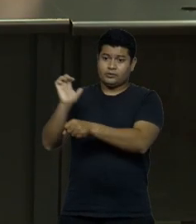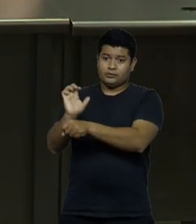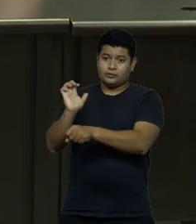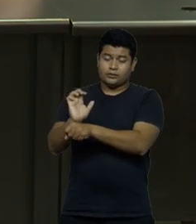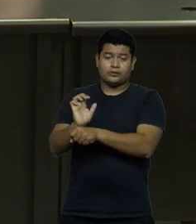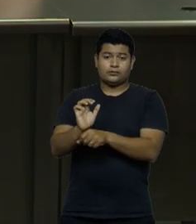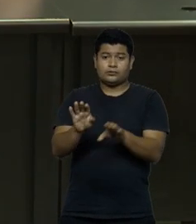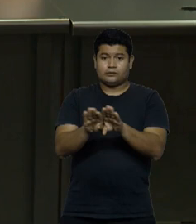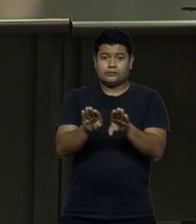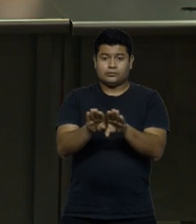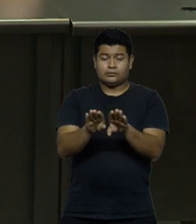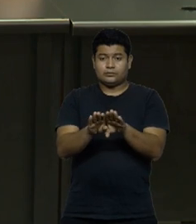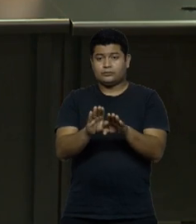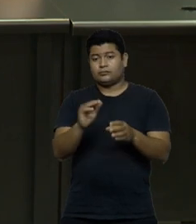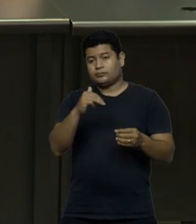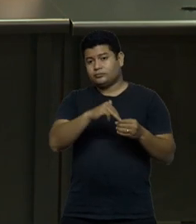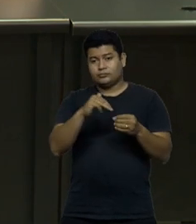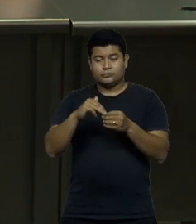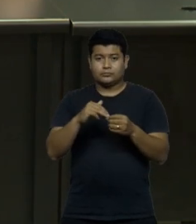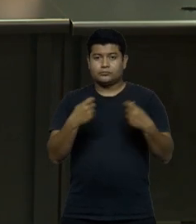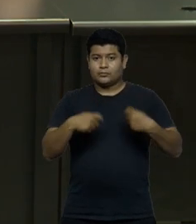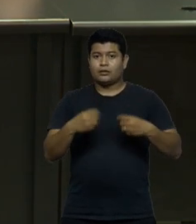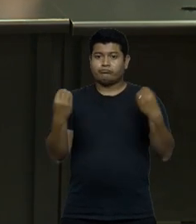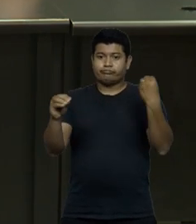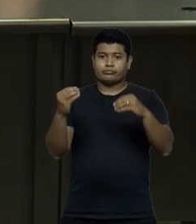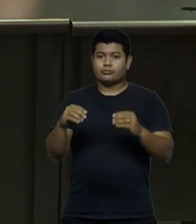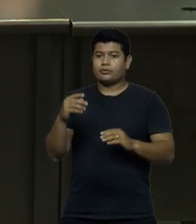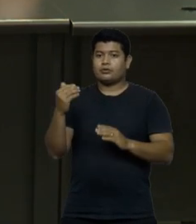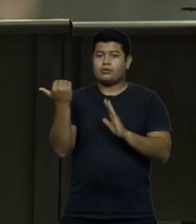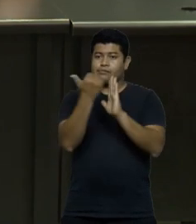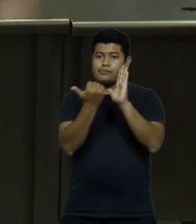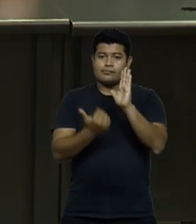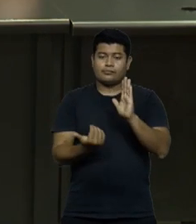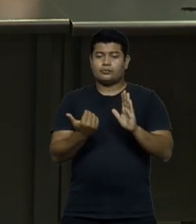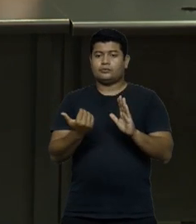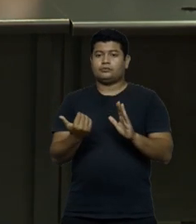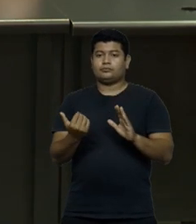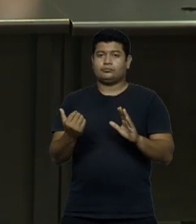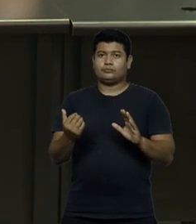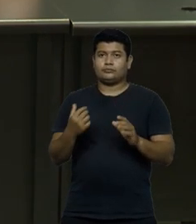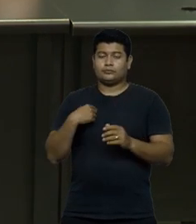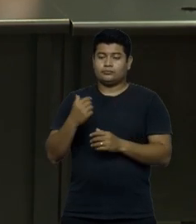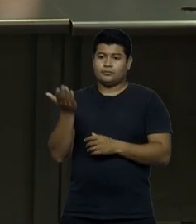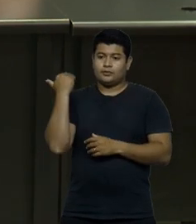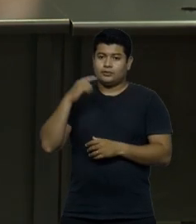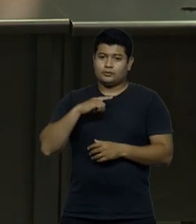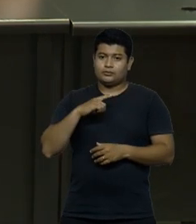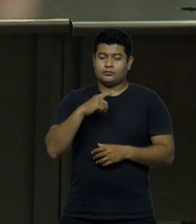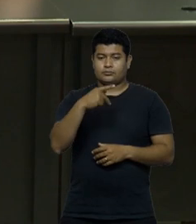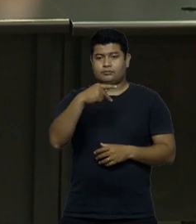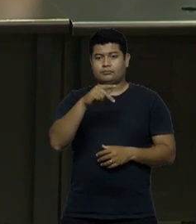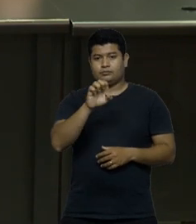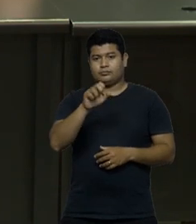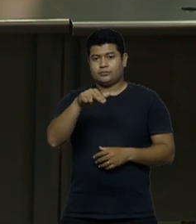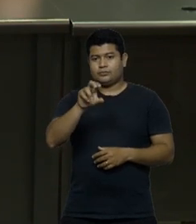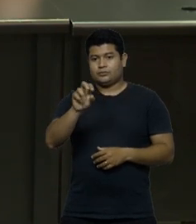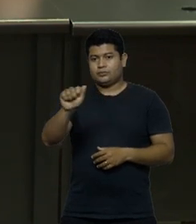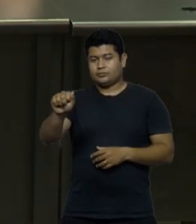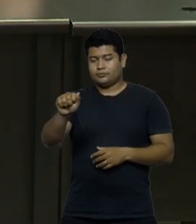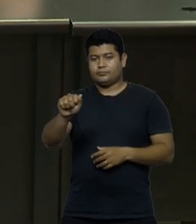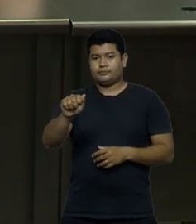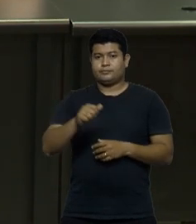10/2020 que sejam implementados programas complementares nós temos o penoa né no estado é que